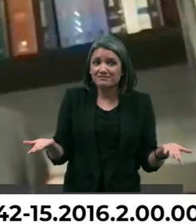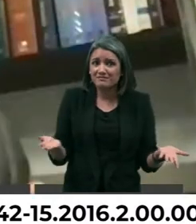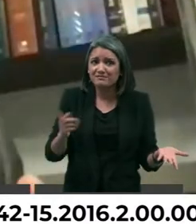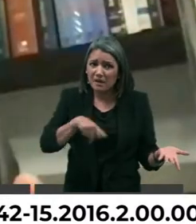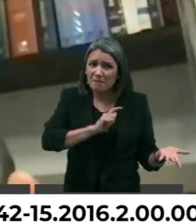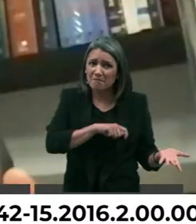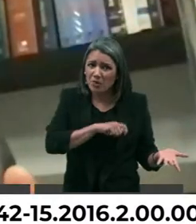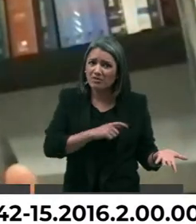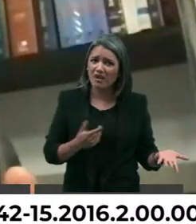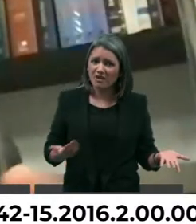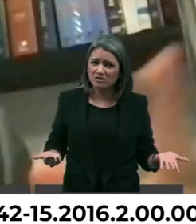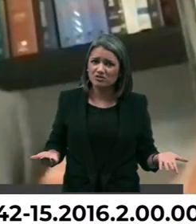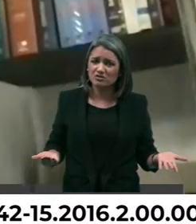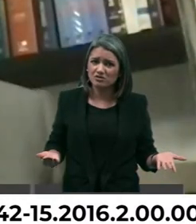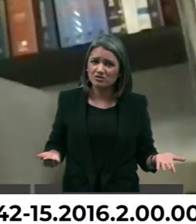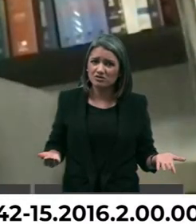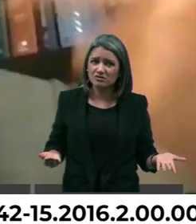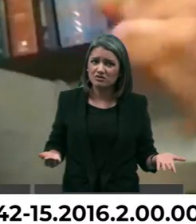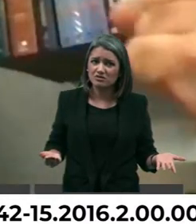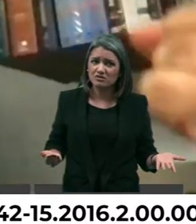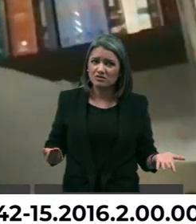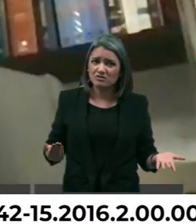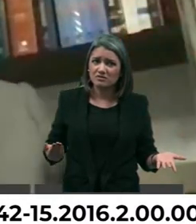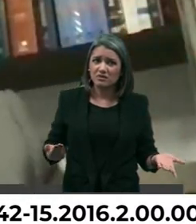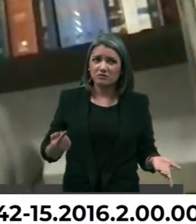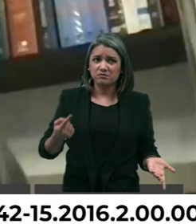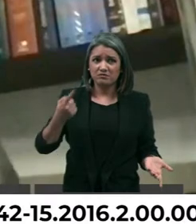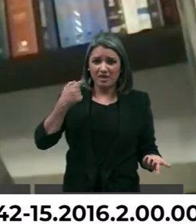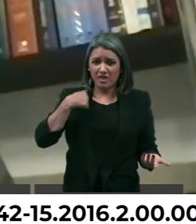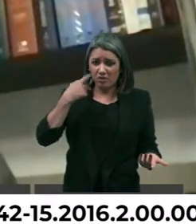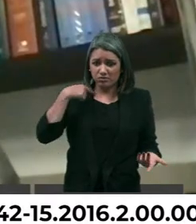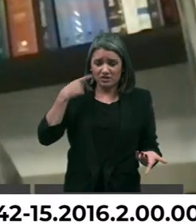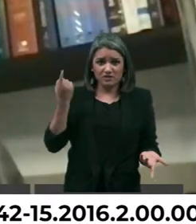maldade. Esse advogado se sente até impotente.